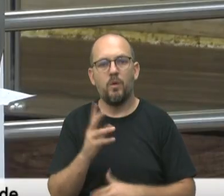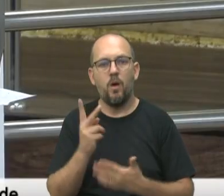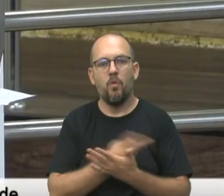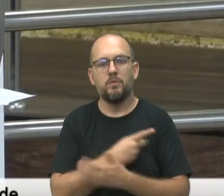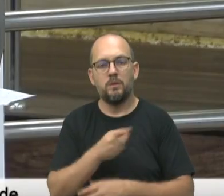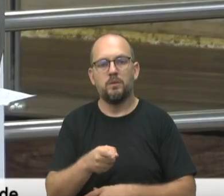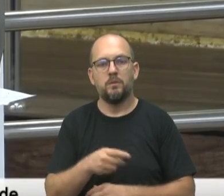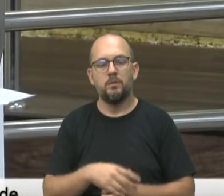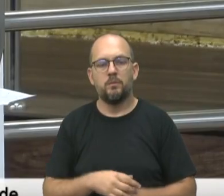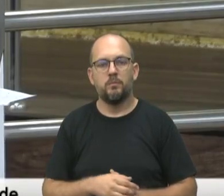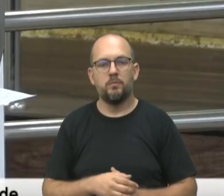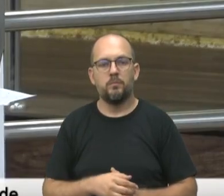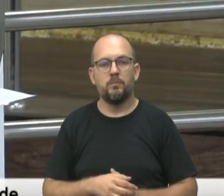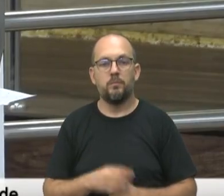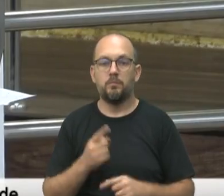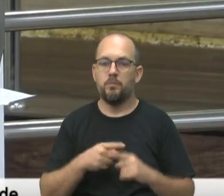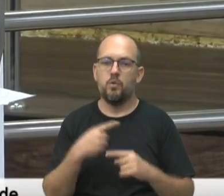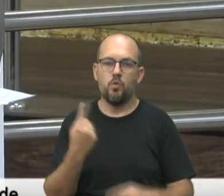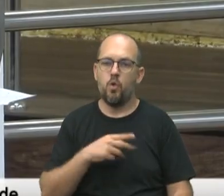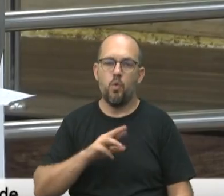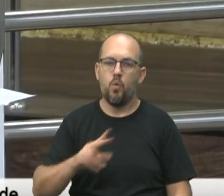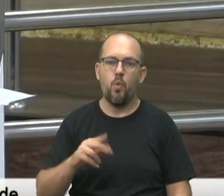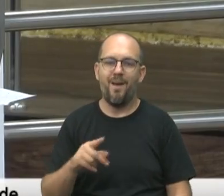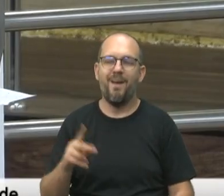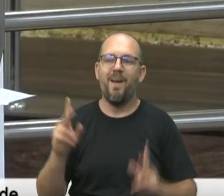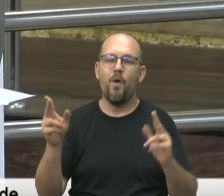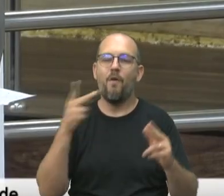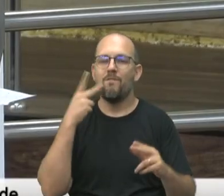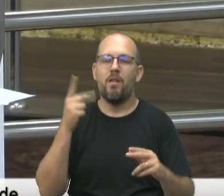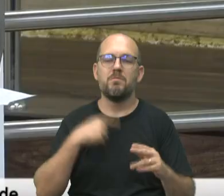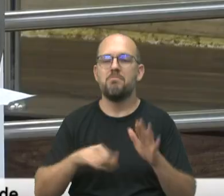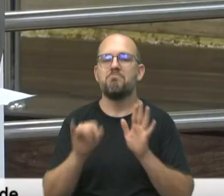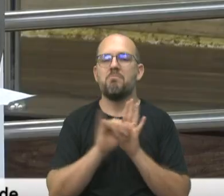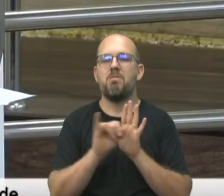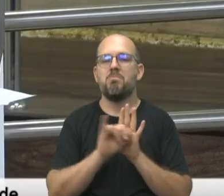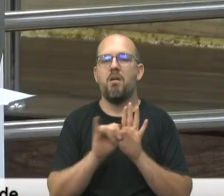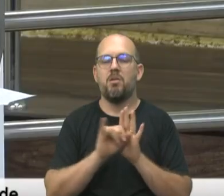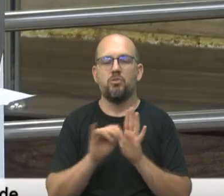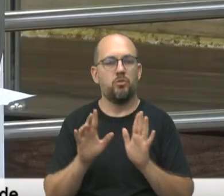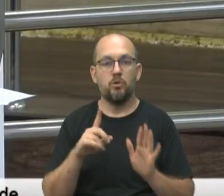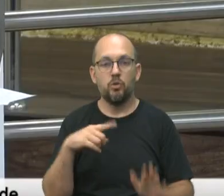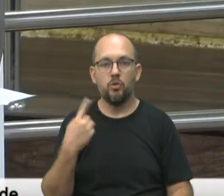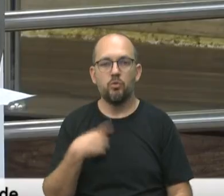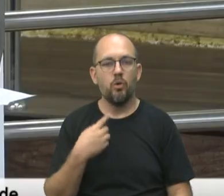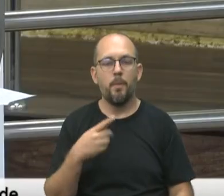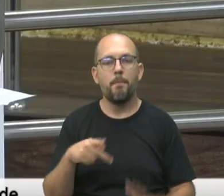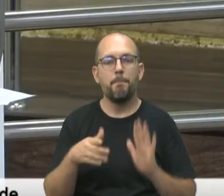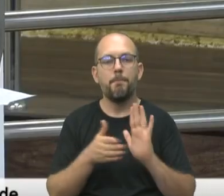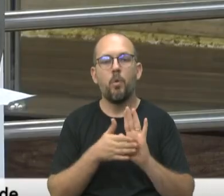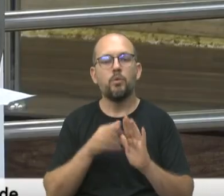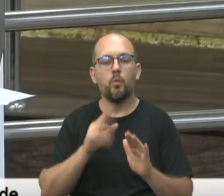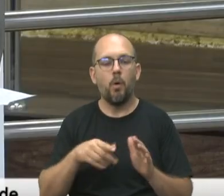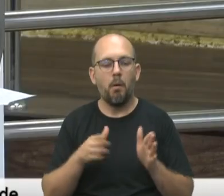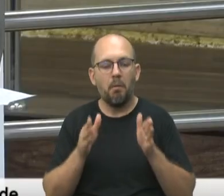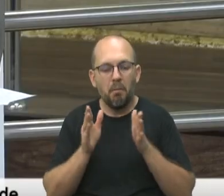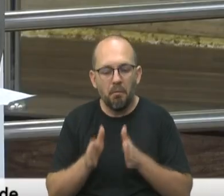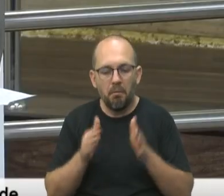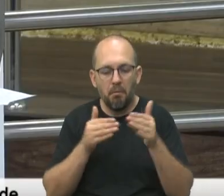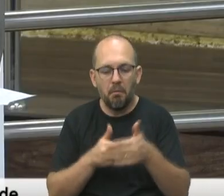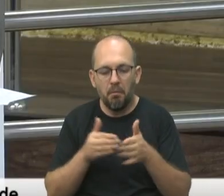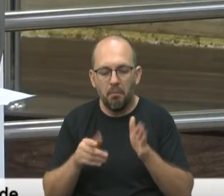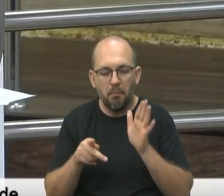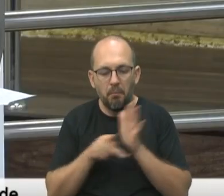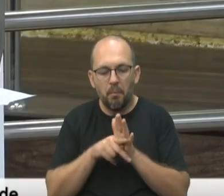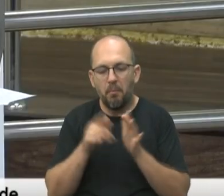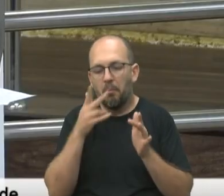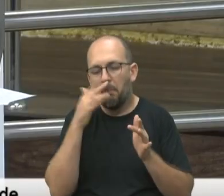aconteceria. Porque nós não somos, como alguns dizem, identitários. As nossas pautas não são cubículos, caixinhas,